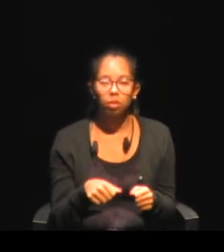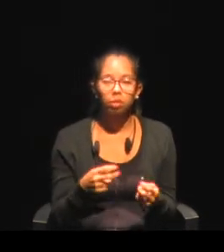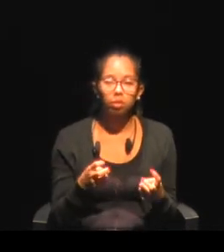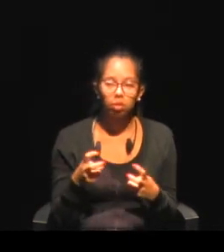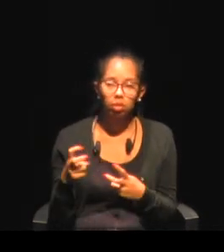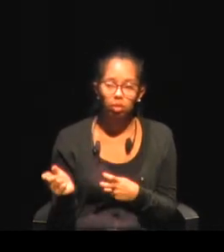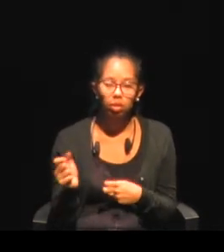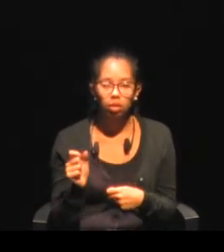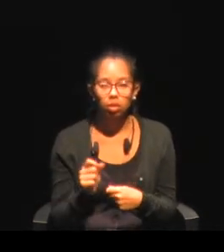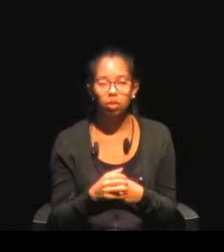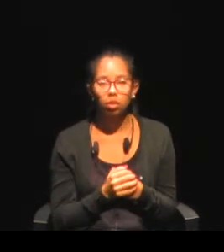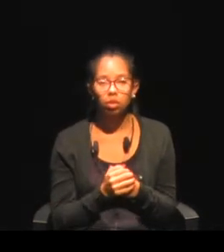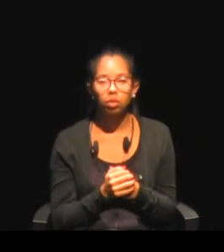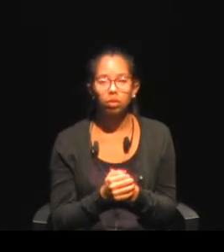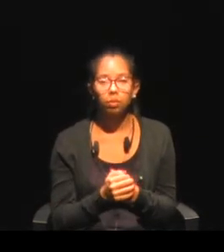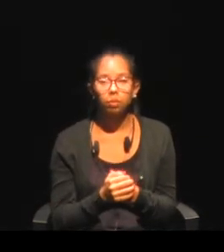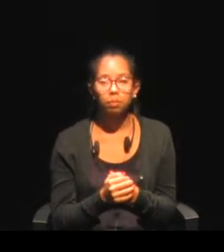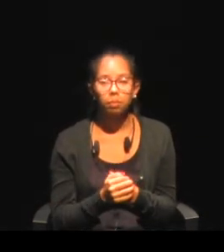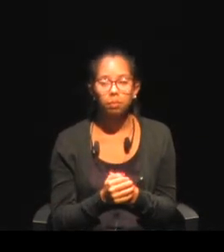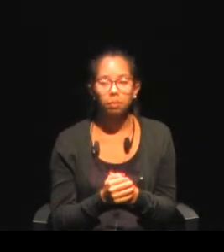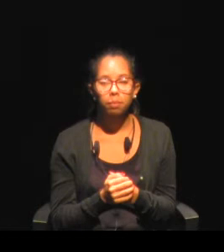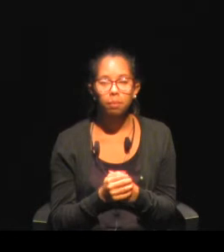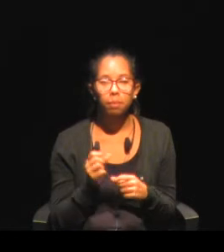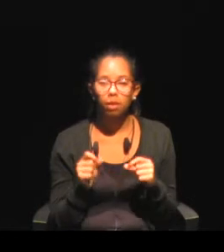mesmo, e olhando em grandes distâncias,